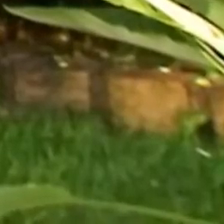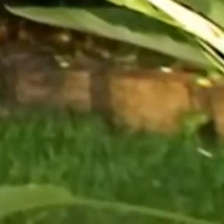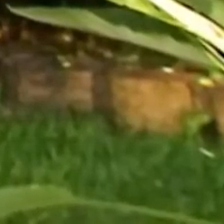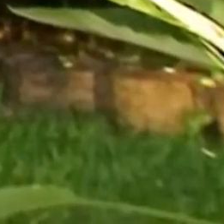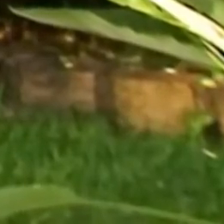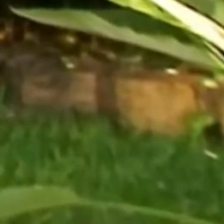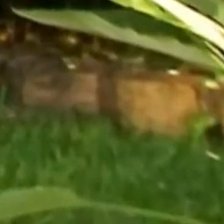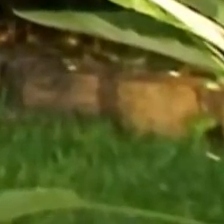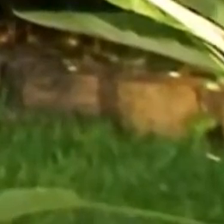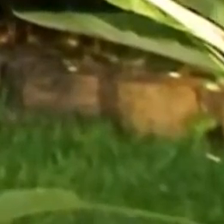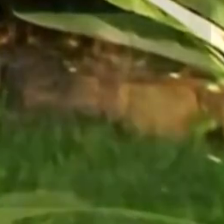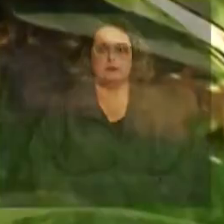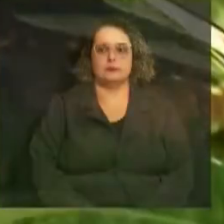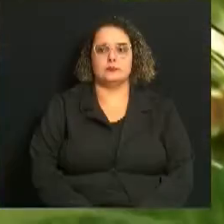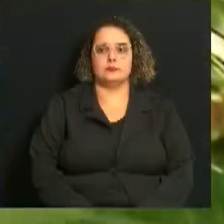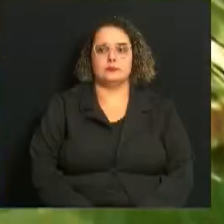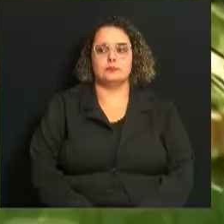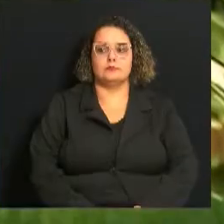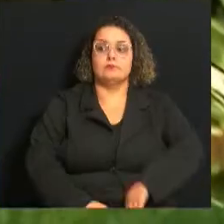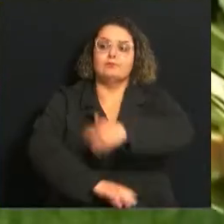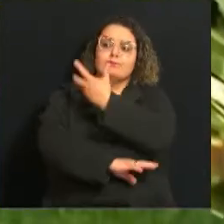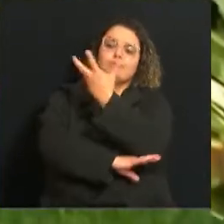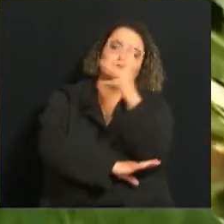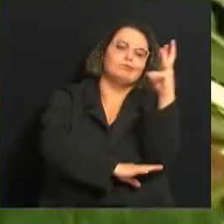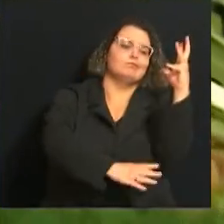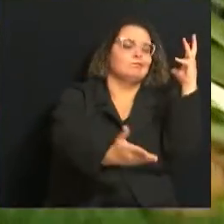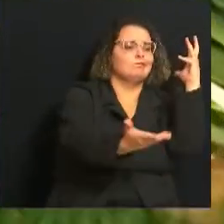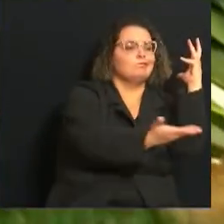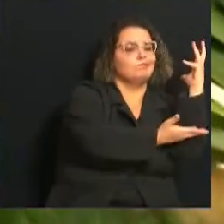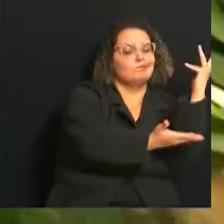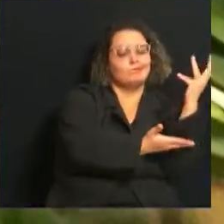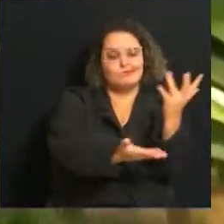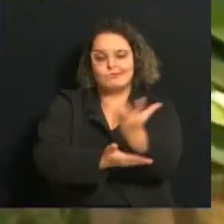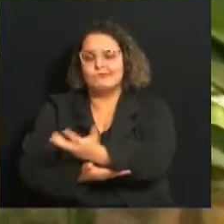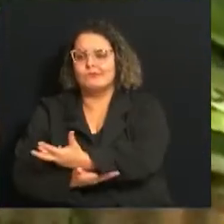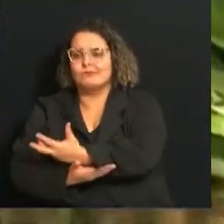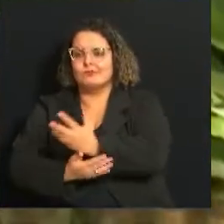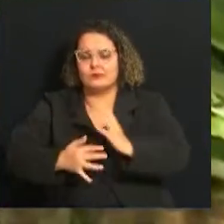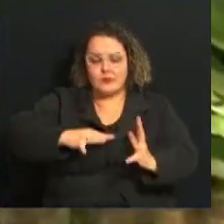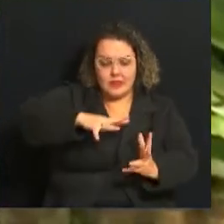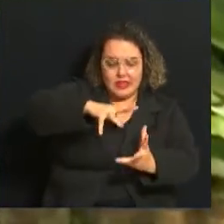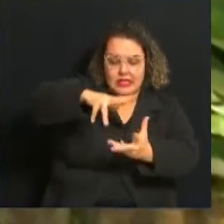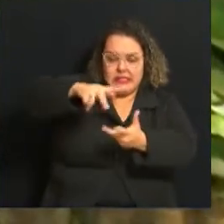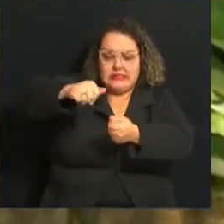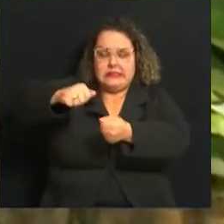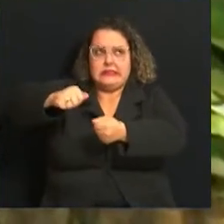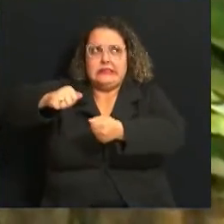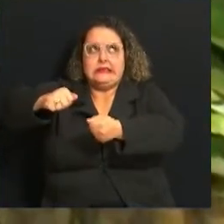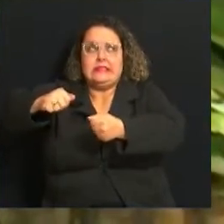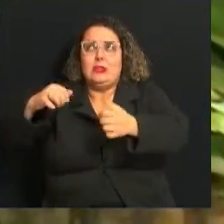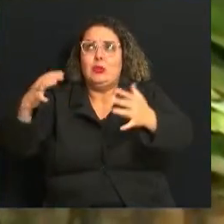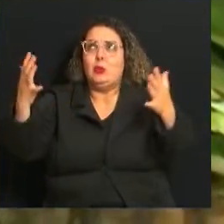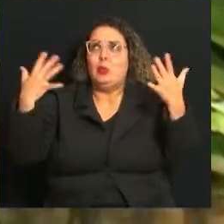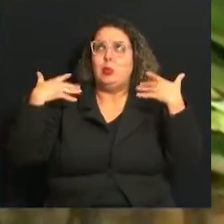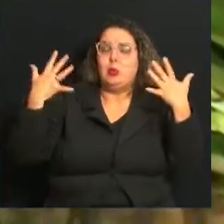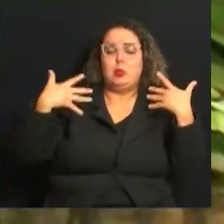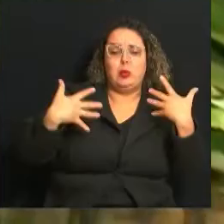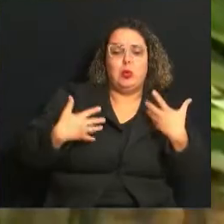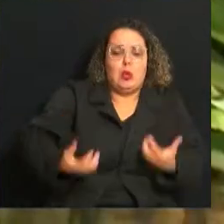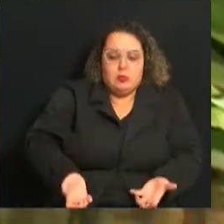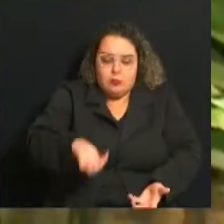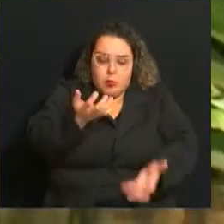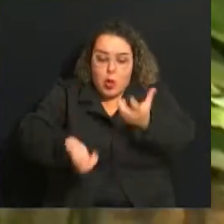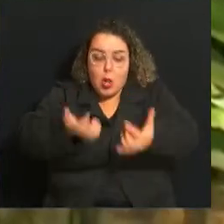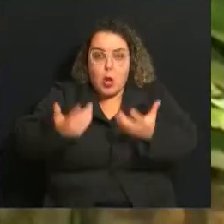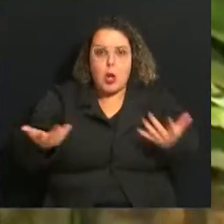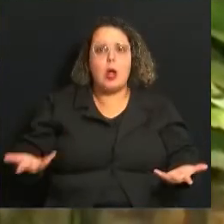Desmatamento, queimadas, aumento da temperatura do globo, escassez de recursos hídricos, são muitos fatores